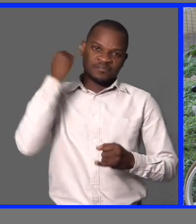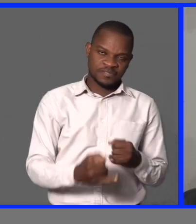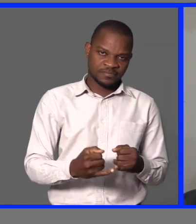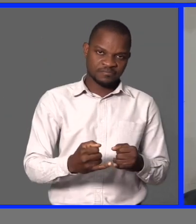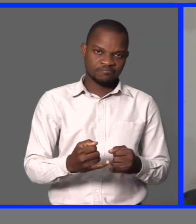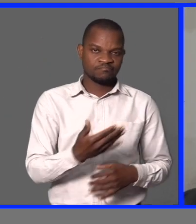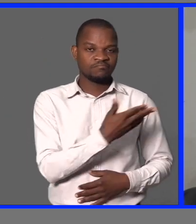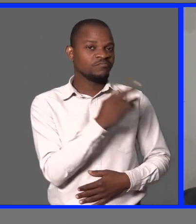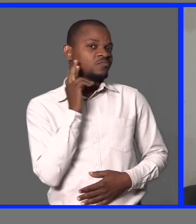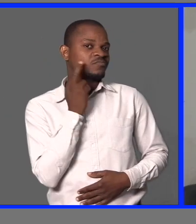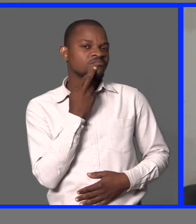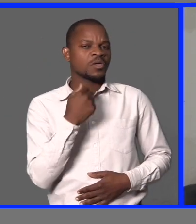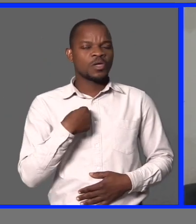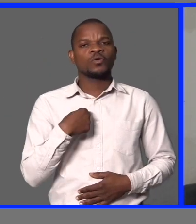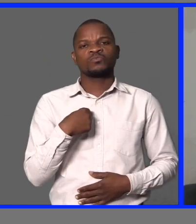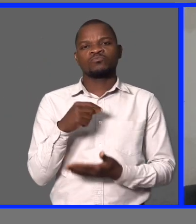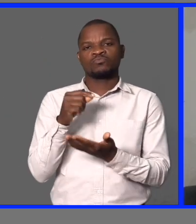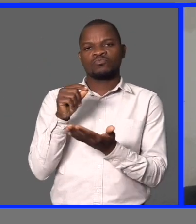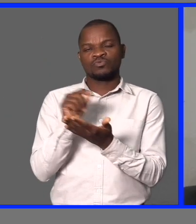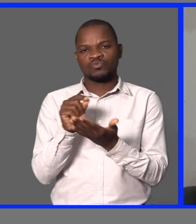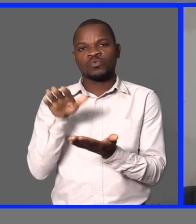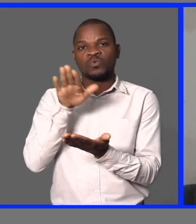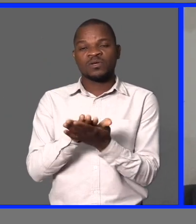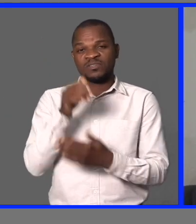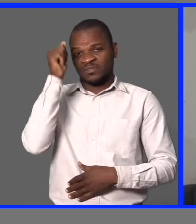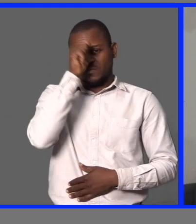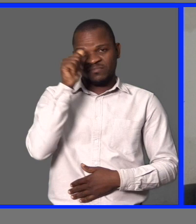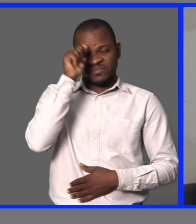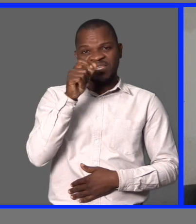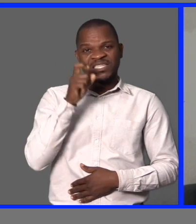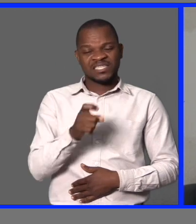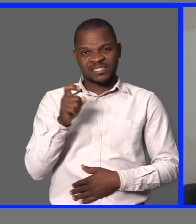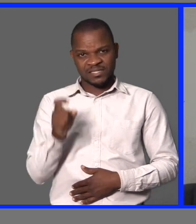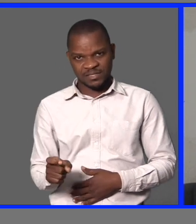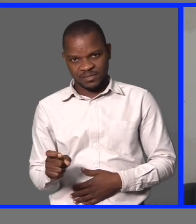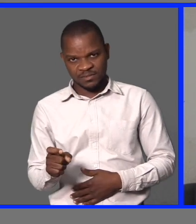defesa. Sou estudante do Instituto Superior Politécnico de Gaza. Então, eu